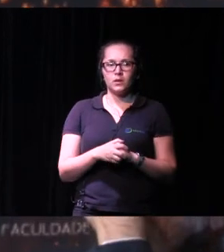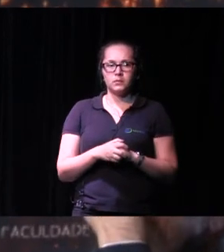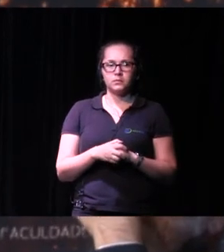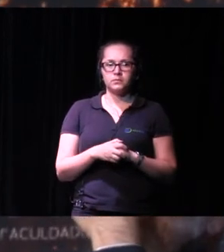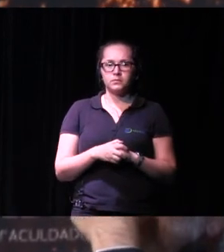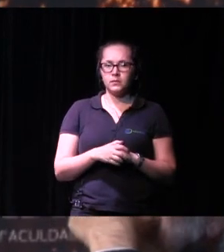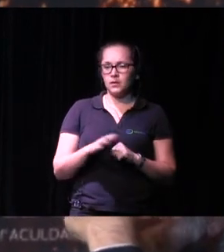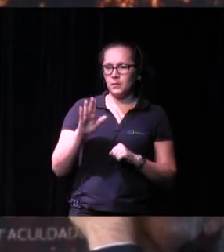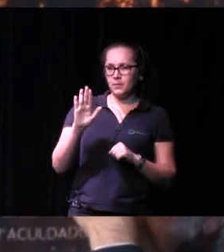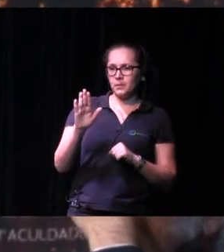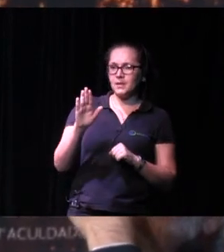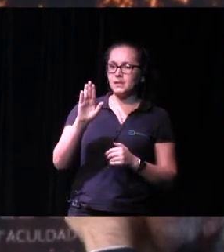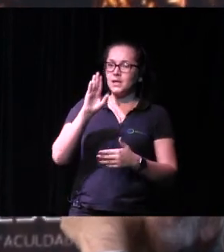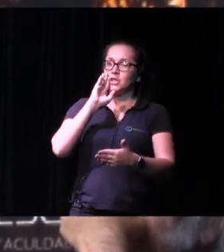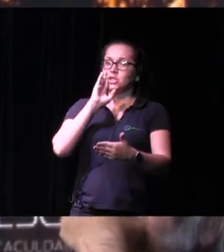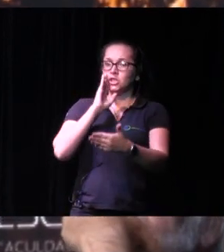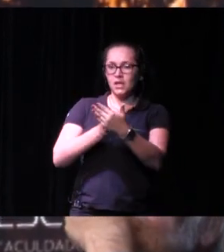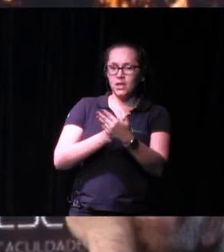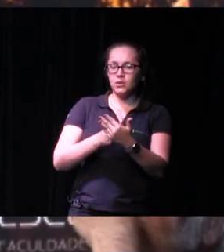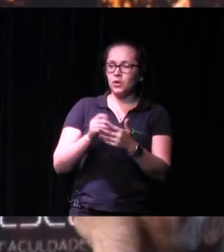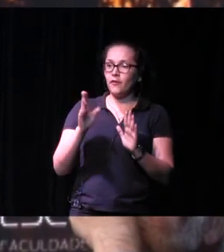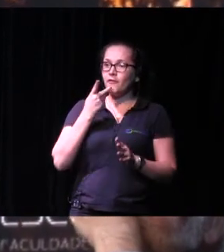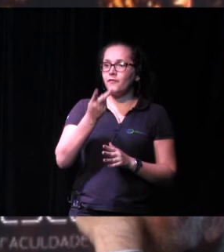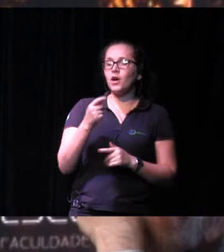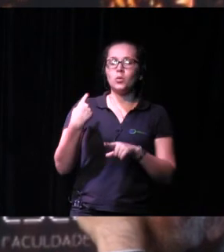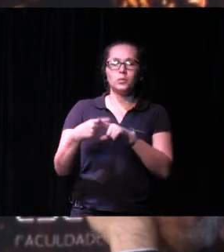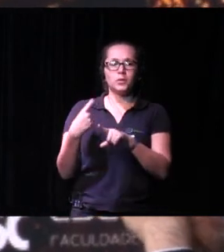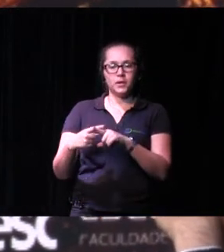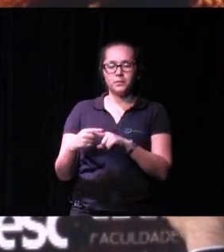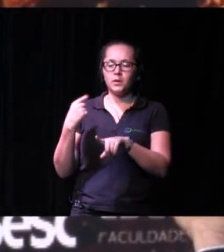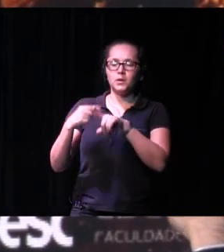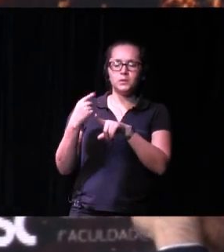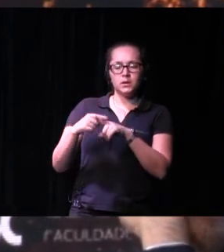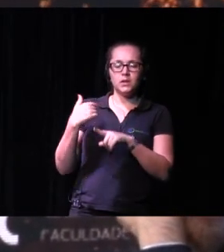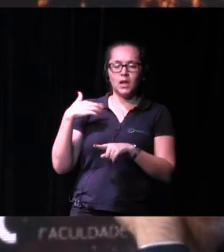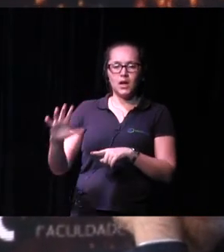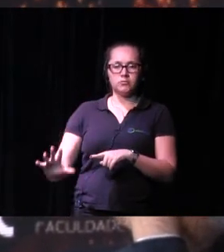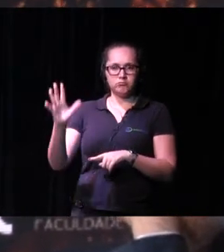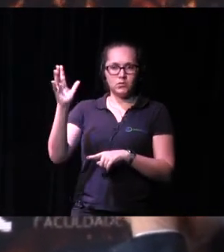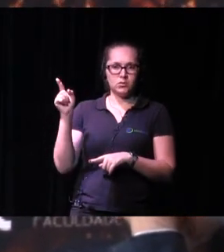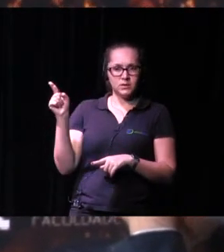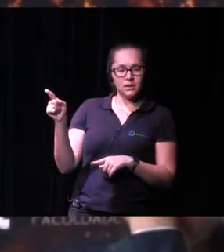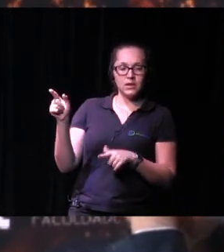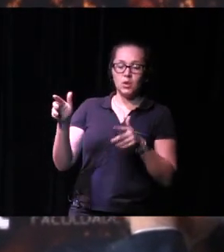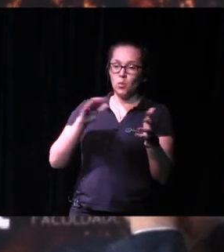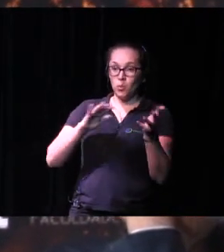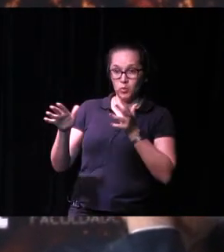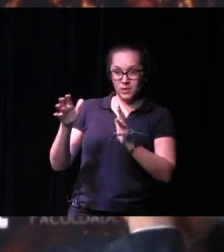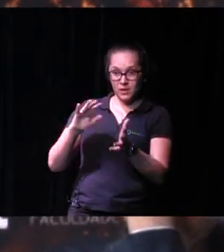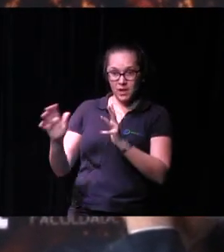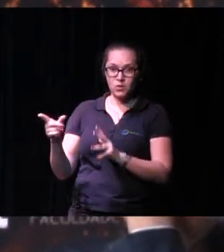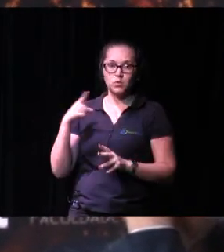Direto. Por que eu digo isso? Porque quando estava no processo de